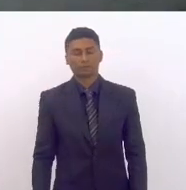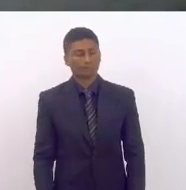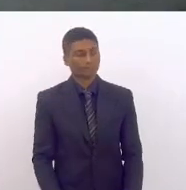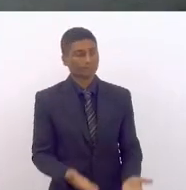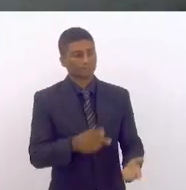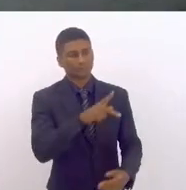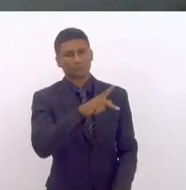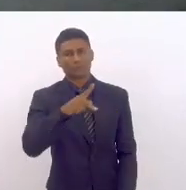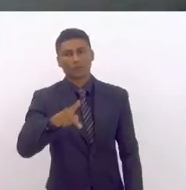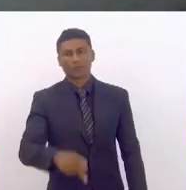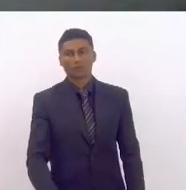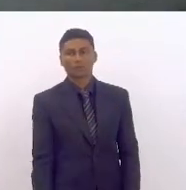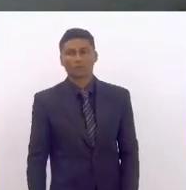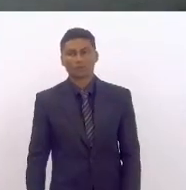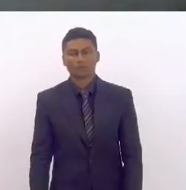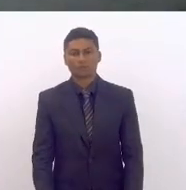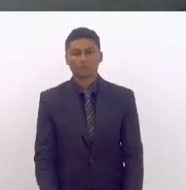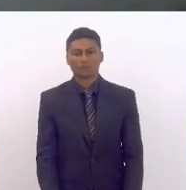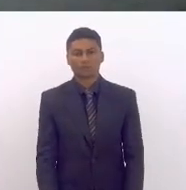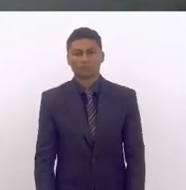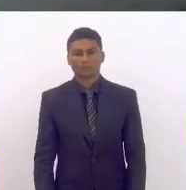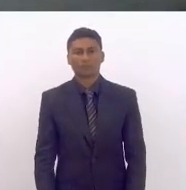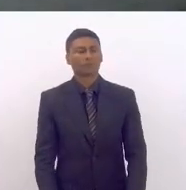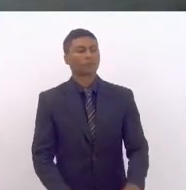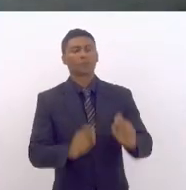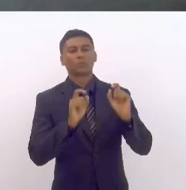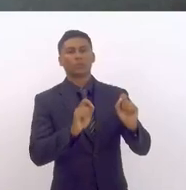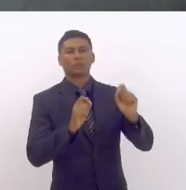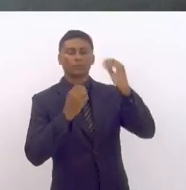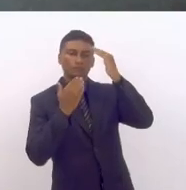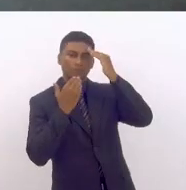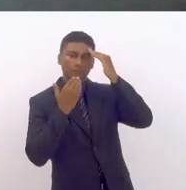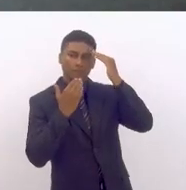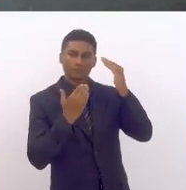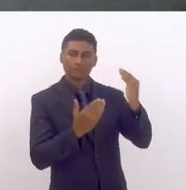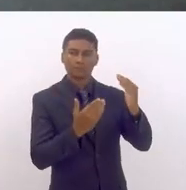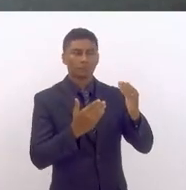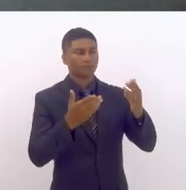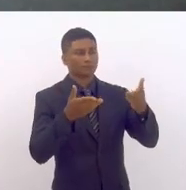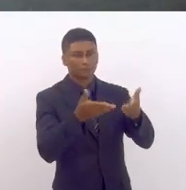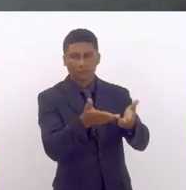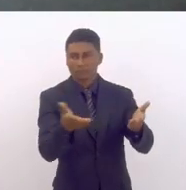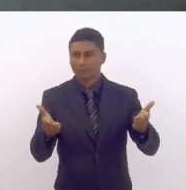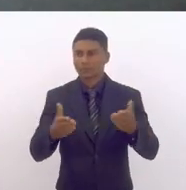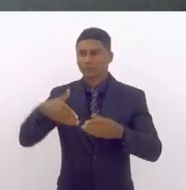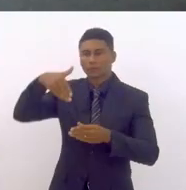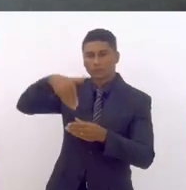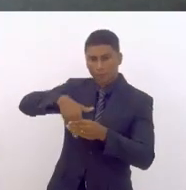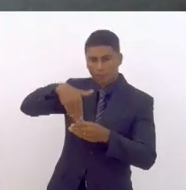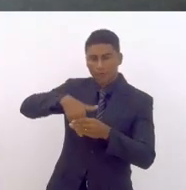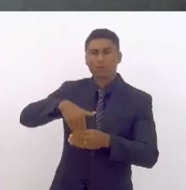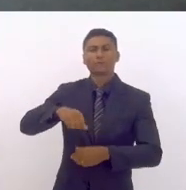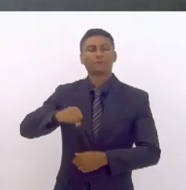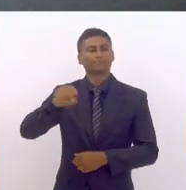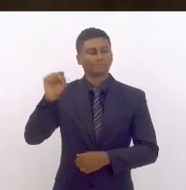Senhora presidenta, só para agradecer aqueles e aquelas que puderam votar favorável